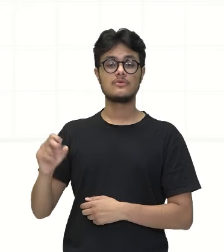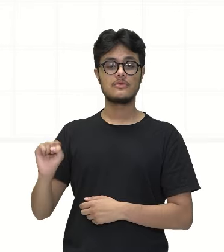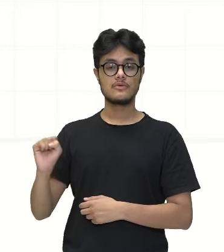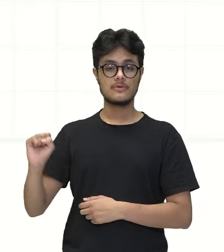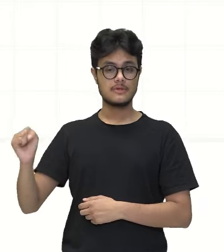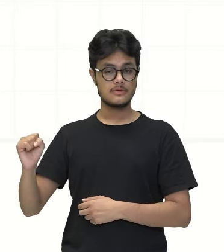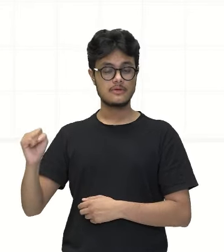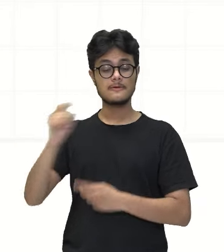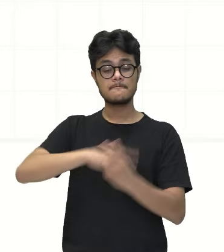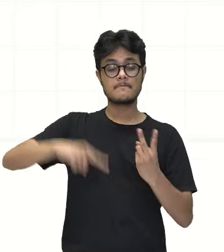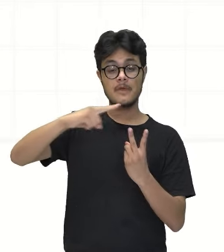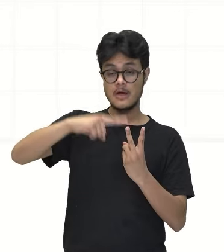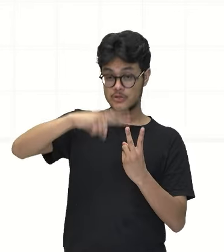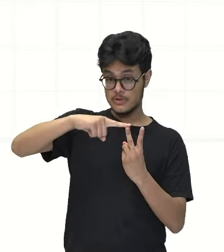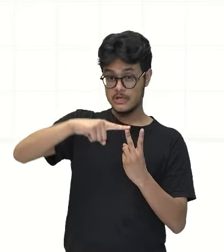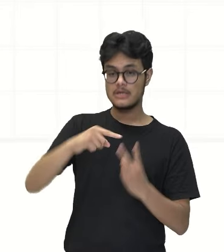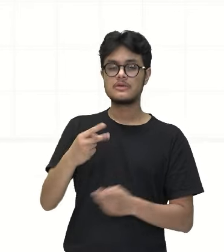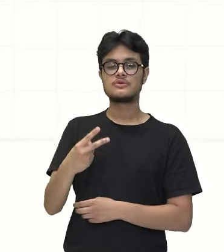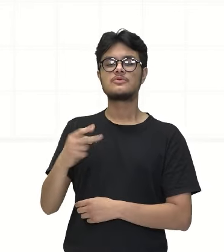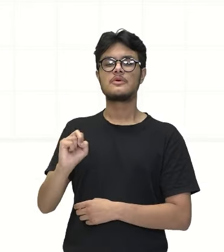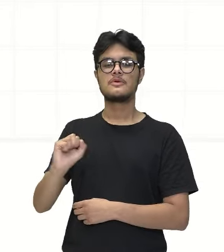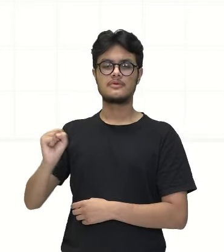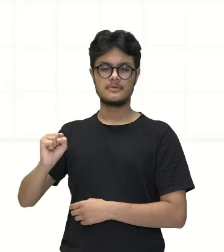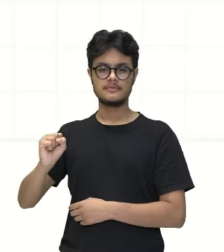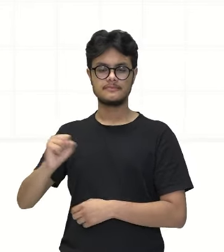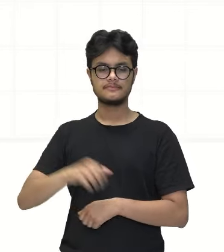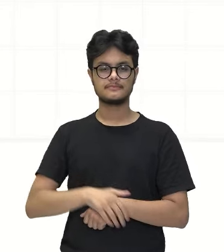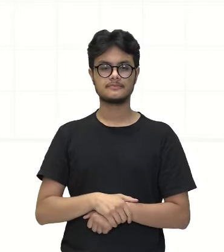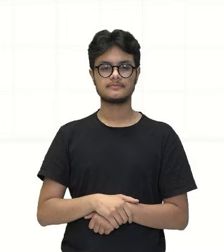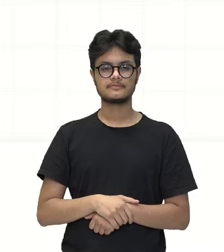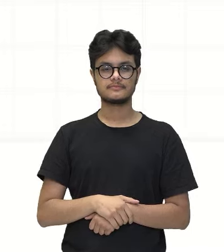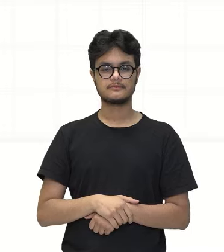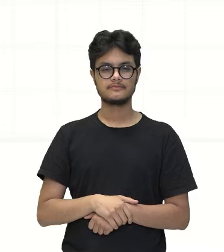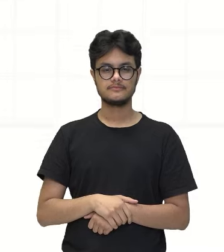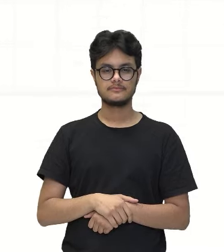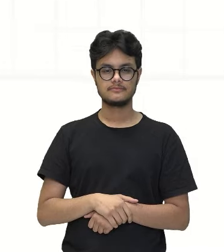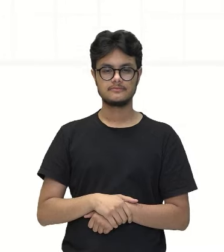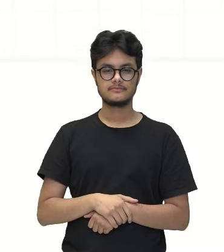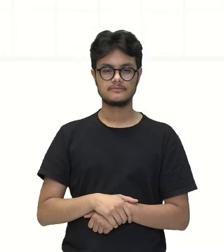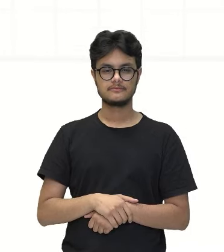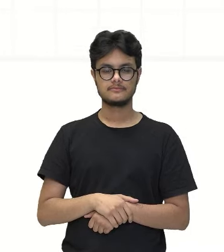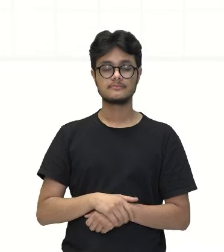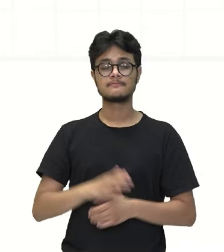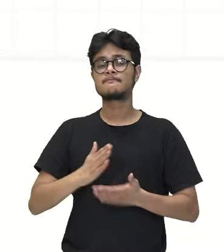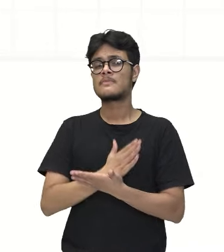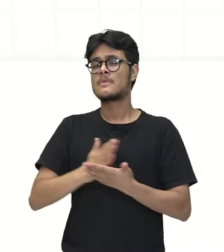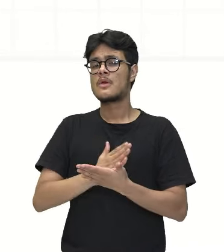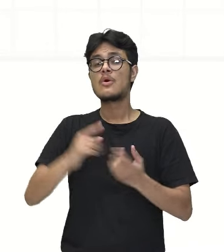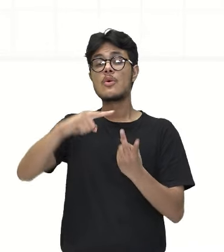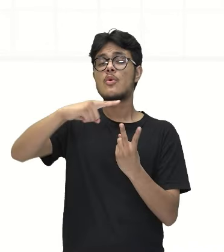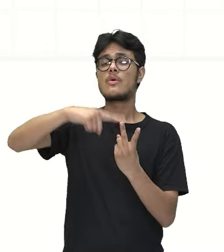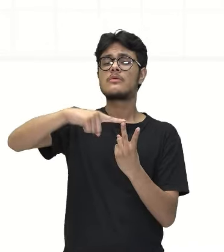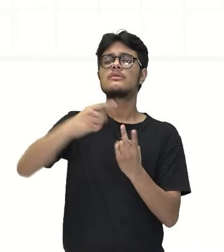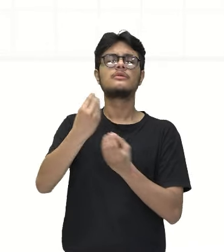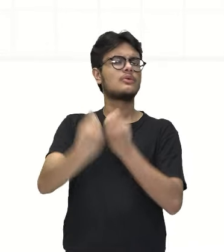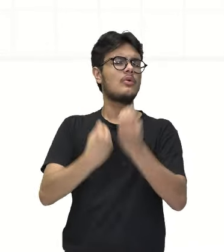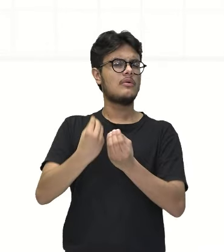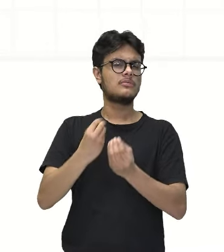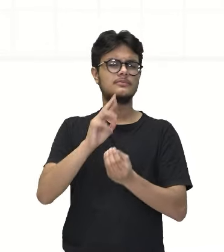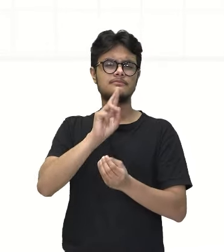quadrada de 288, e aí a gente pode resolver essa raiz quadrada de algumas formas, né? Uma das formas de